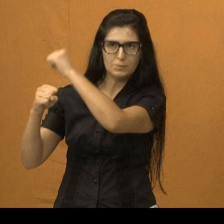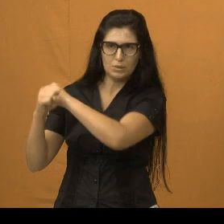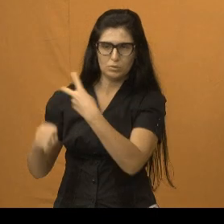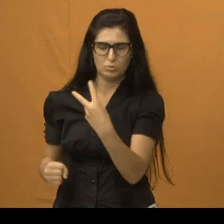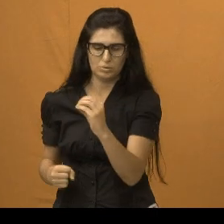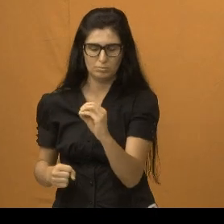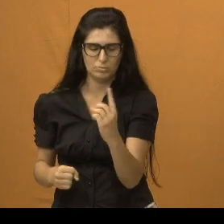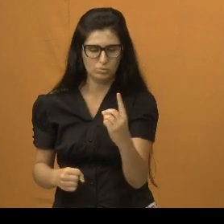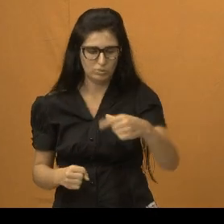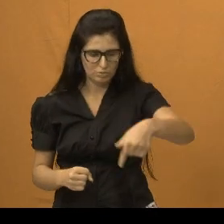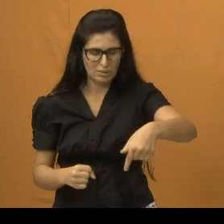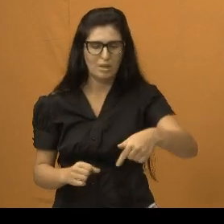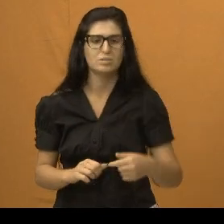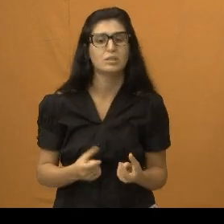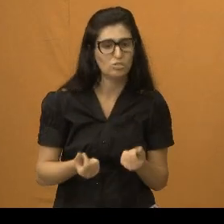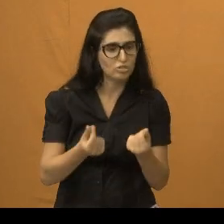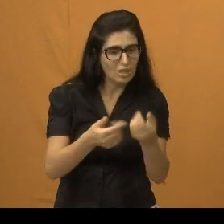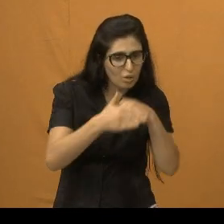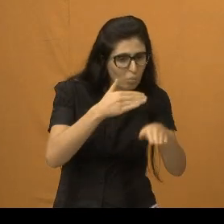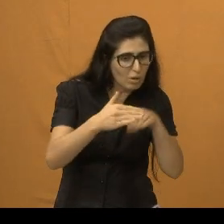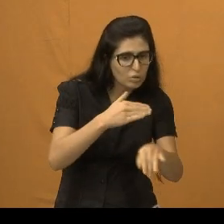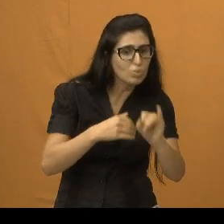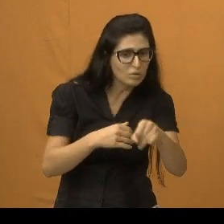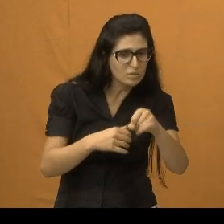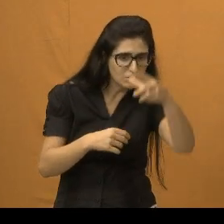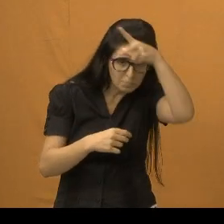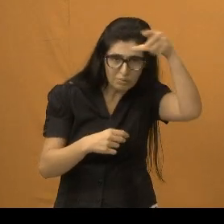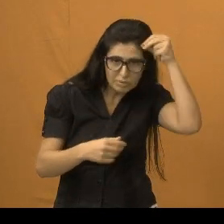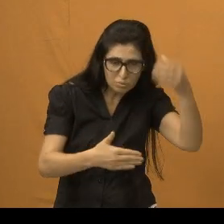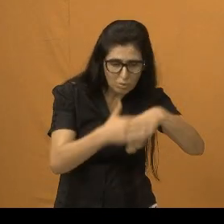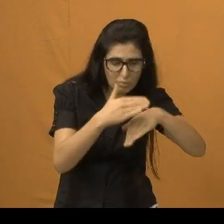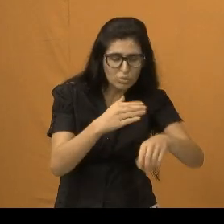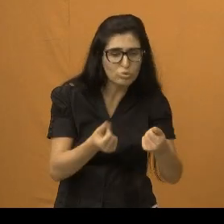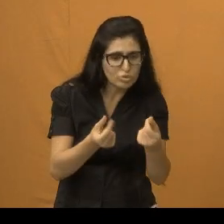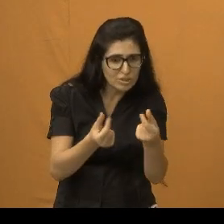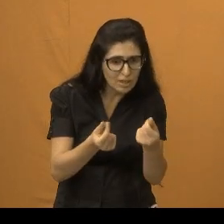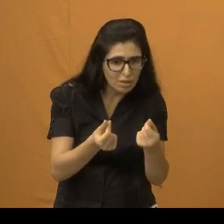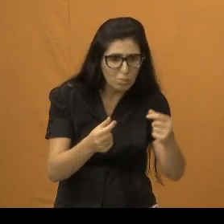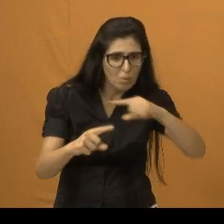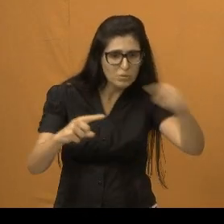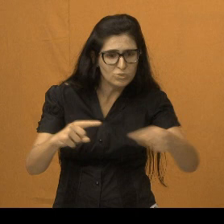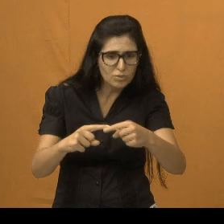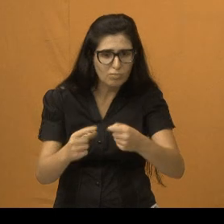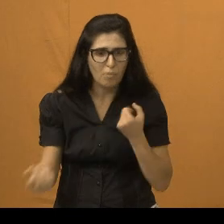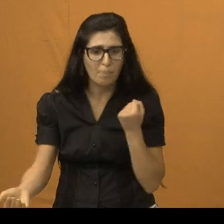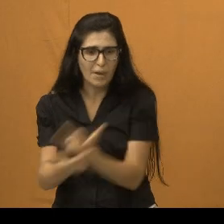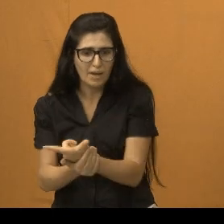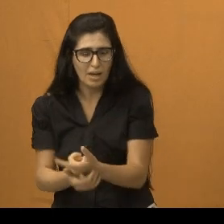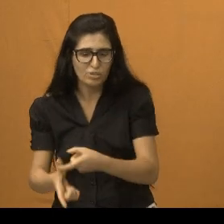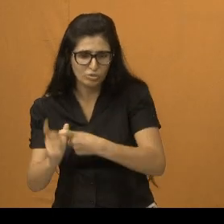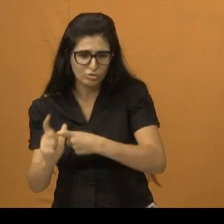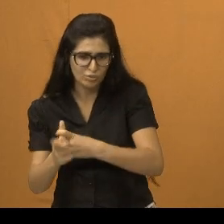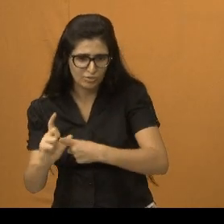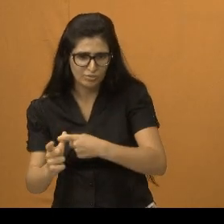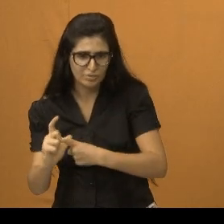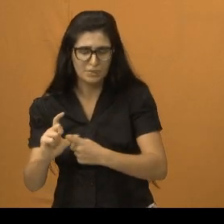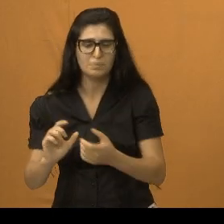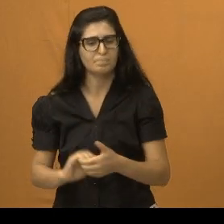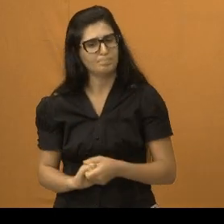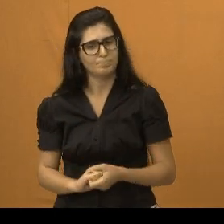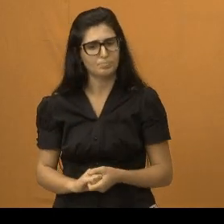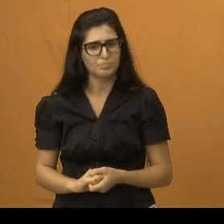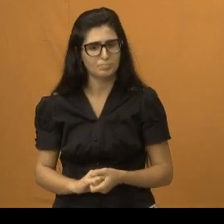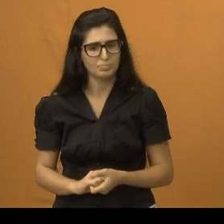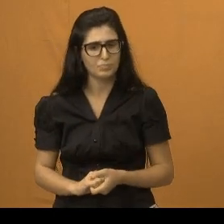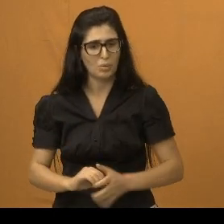nós deixamos bastante dinheiro em caixa, na qual não tivemos a infração de ter mais despesas